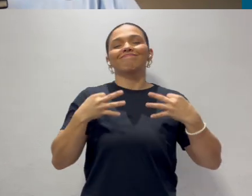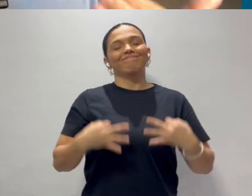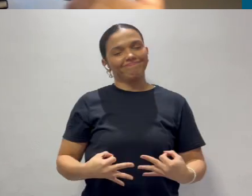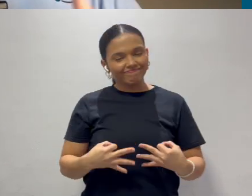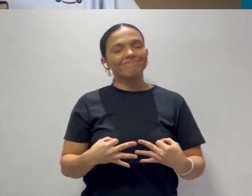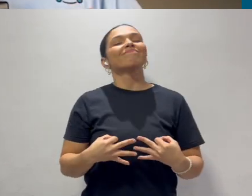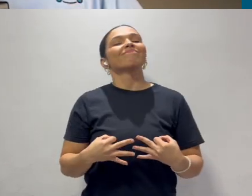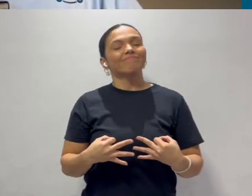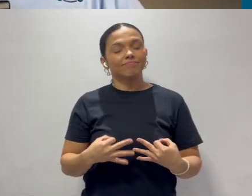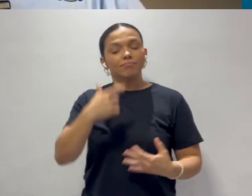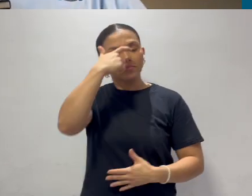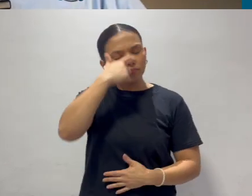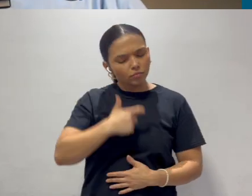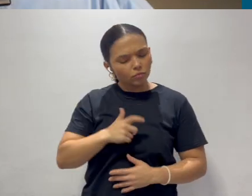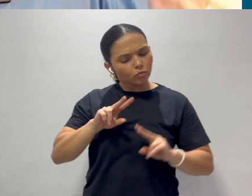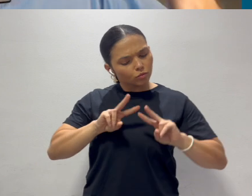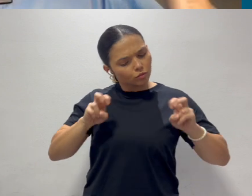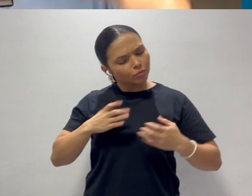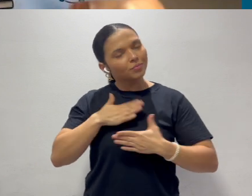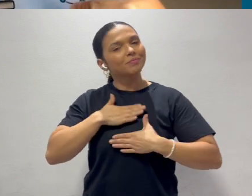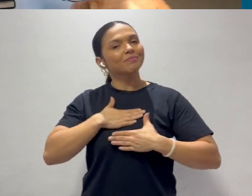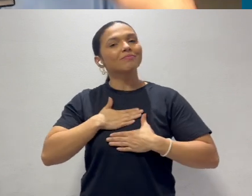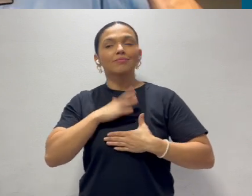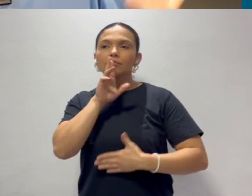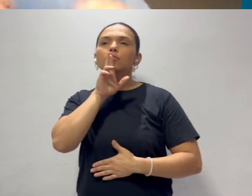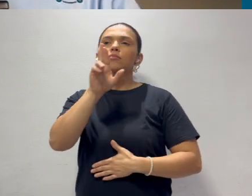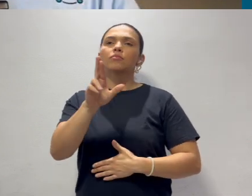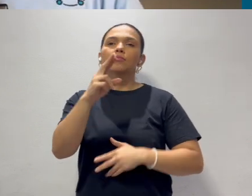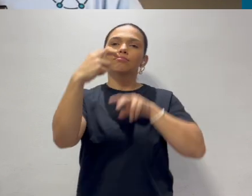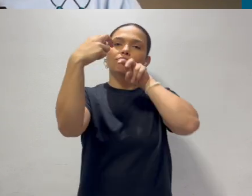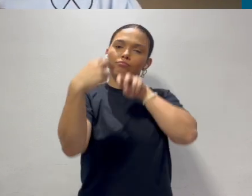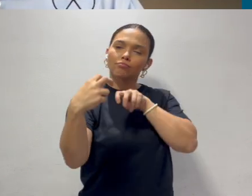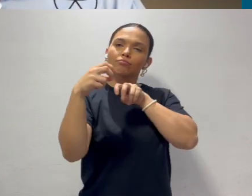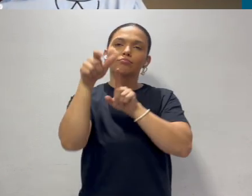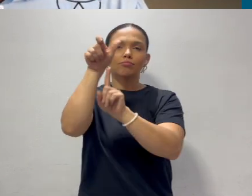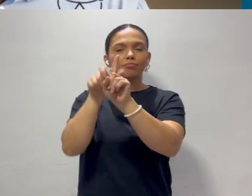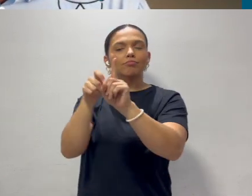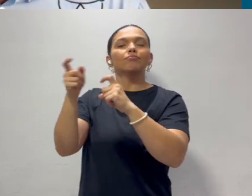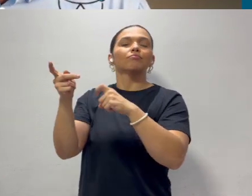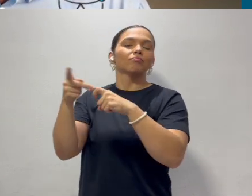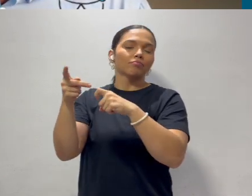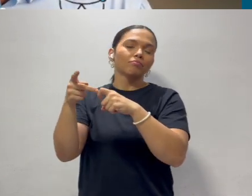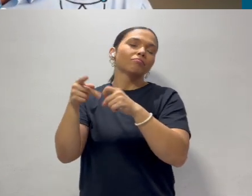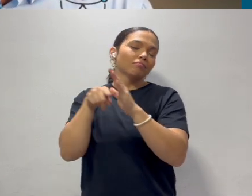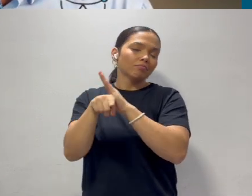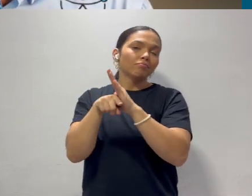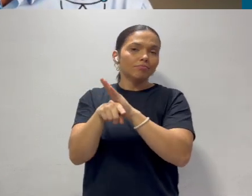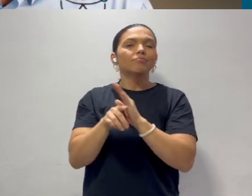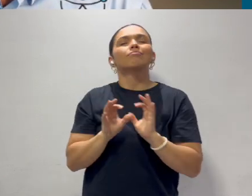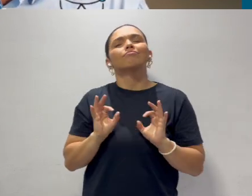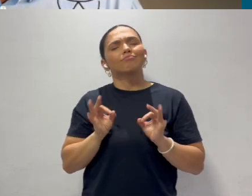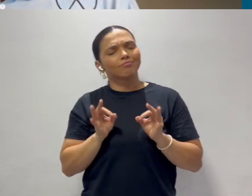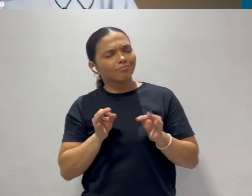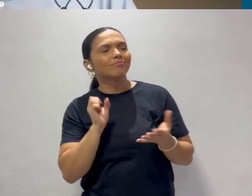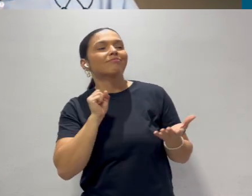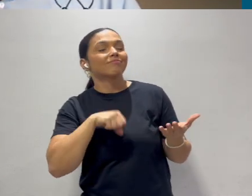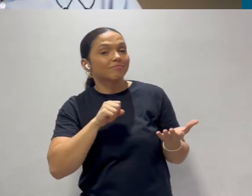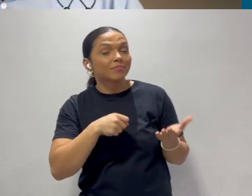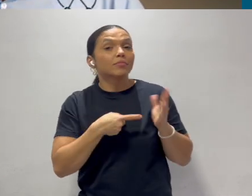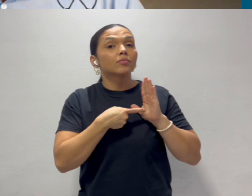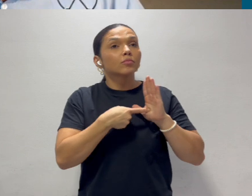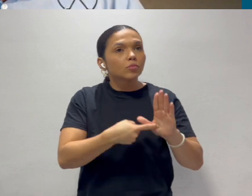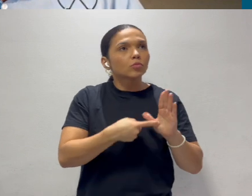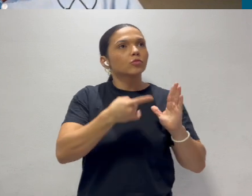respostas certas em relação a você mesmo para aquele perito que está do outro lado da mesa, não é, Suzane? Sim, exatamente